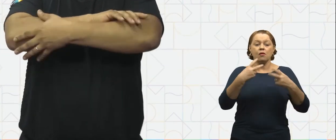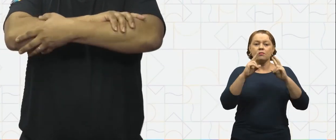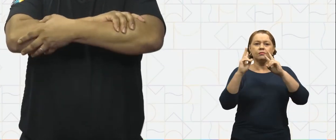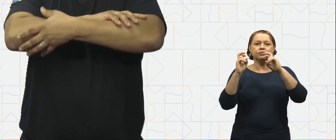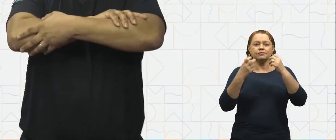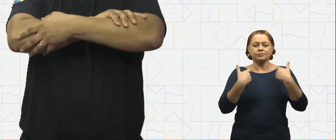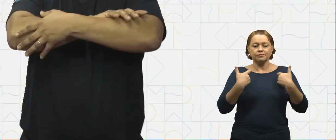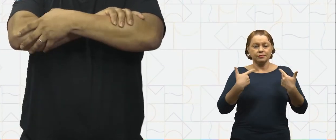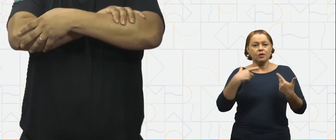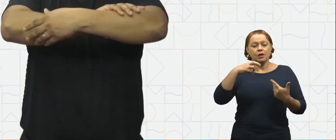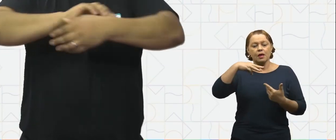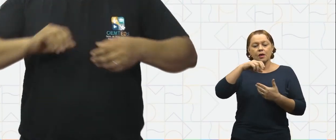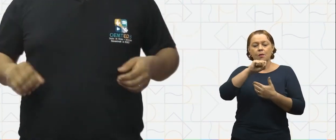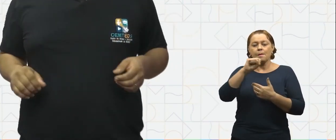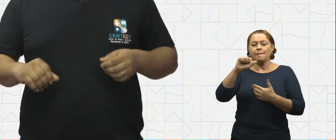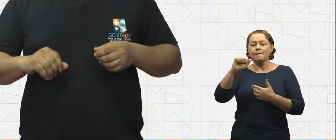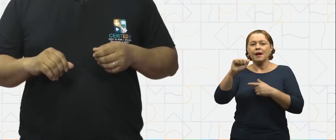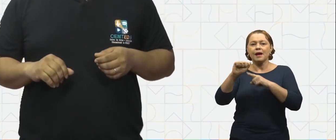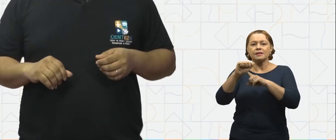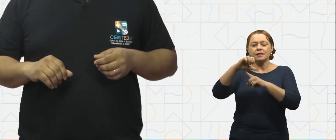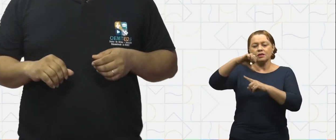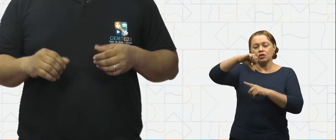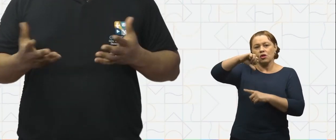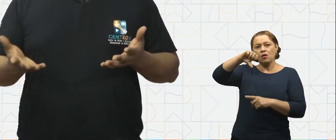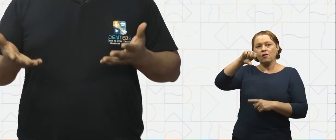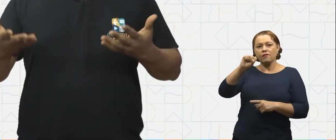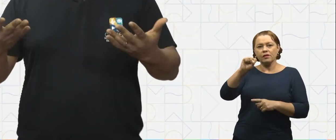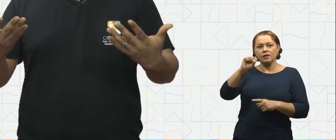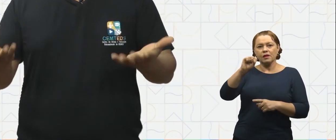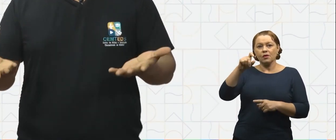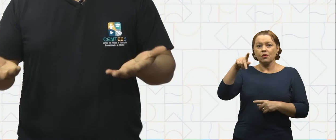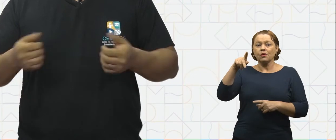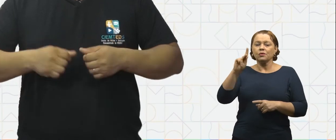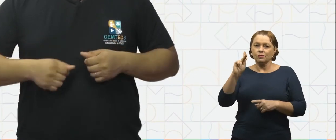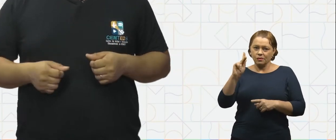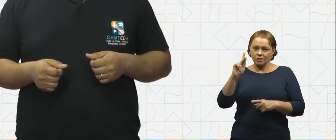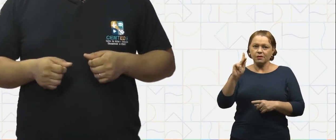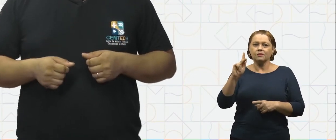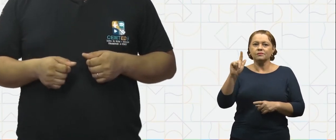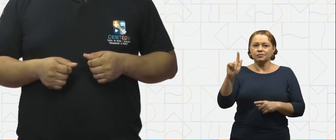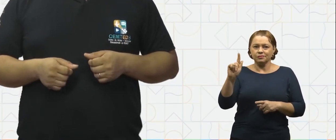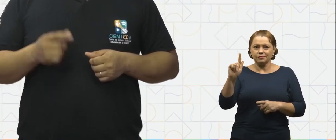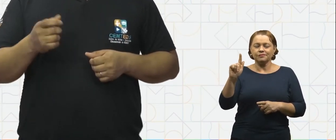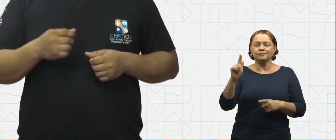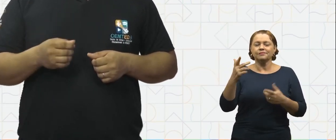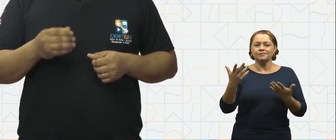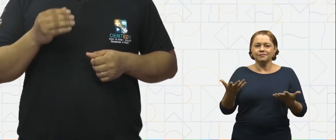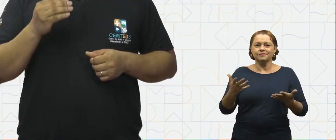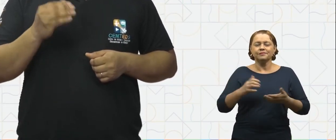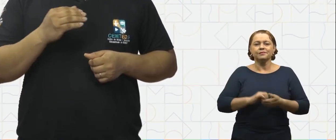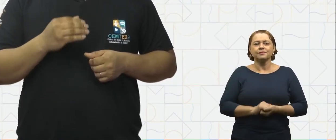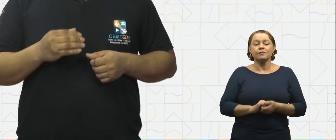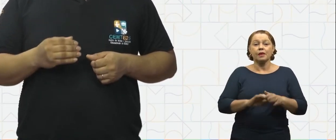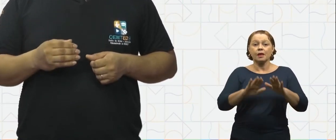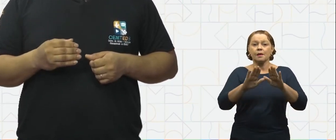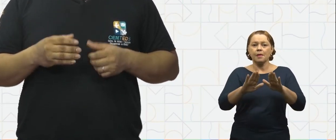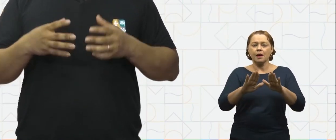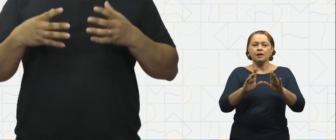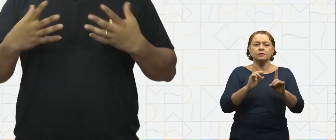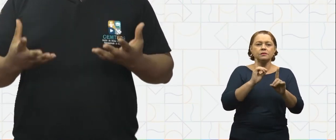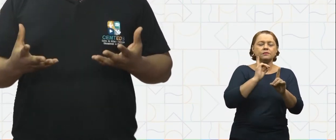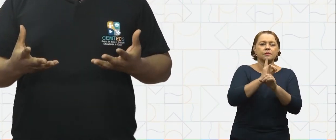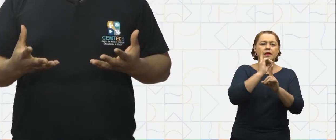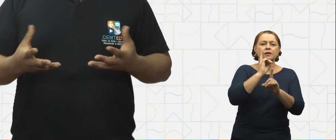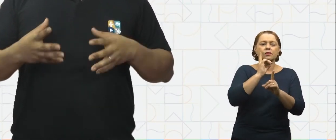tenho a massa de 98 quilos, ou quilogramas, como preferir. Agora, para encontrarmos o peso